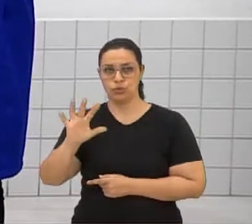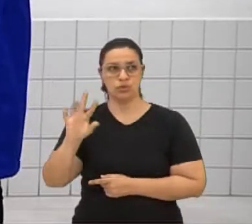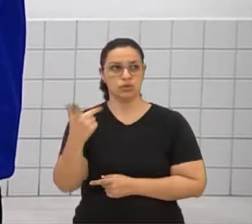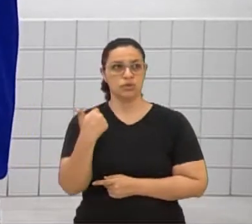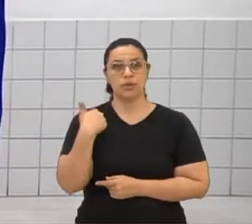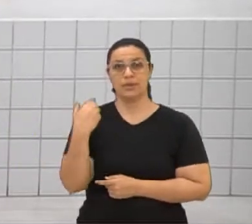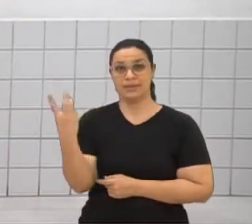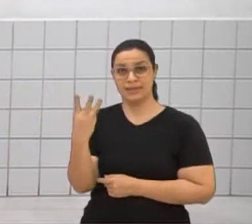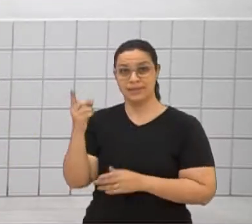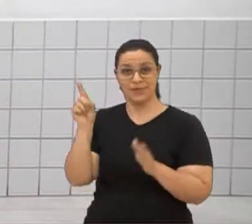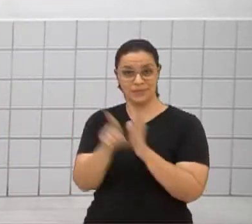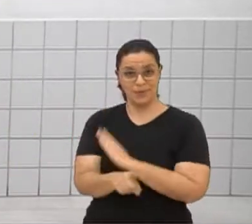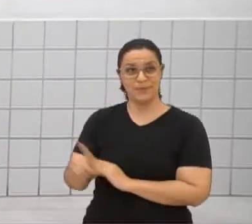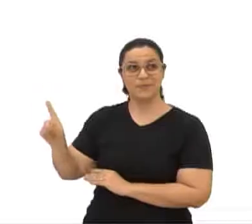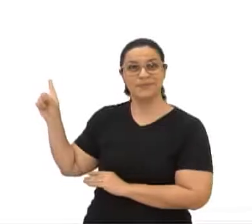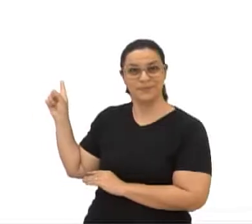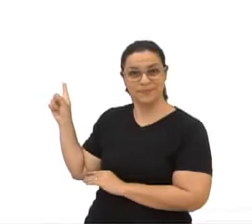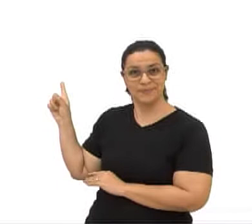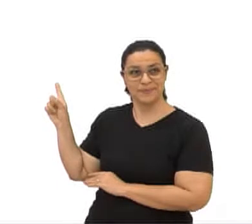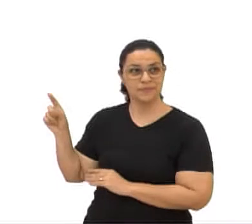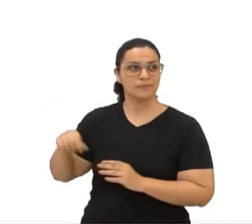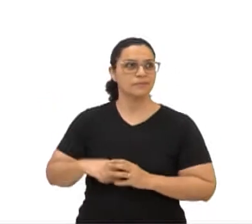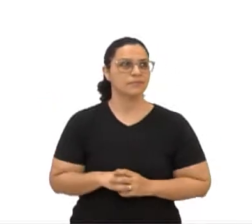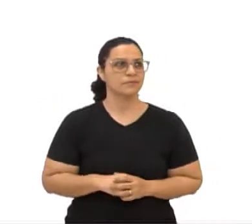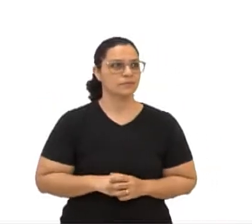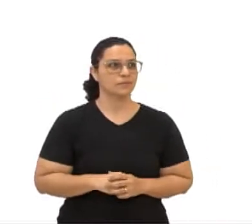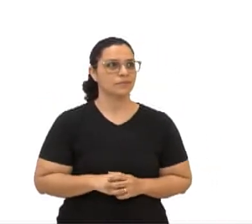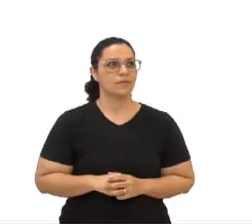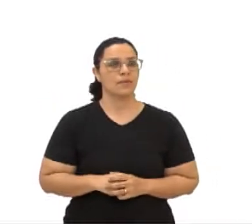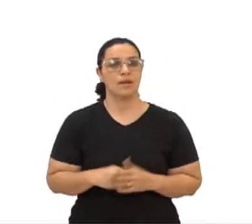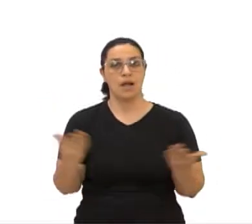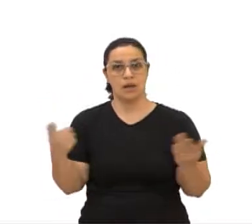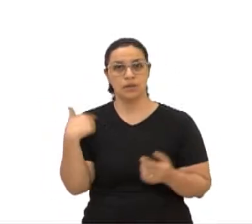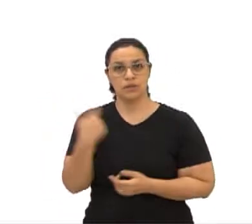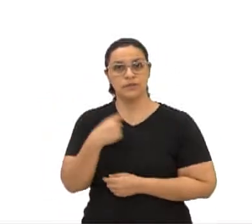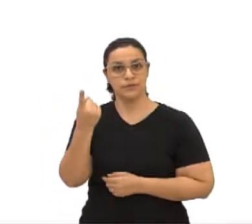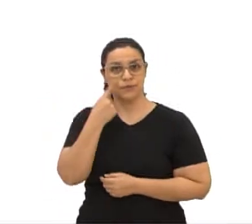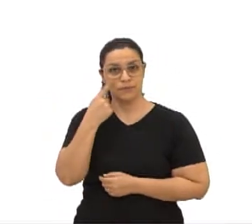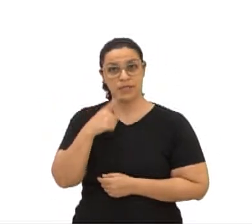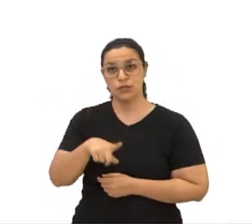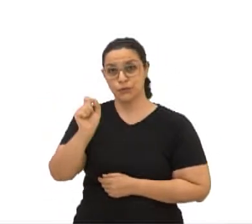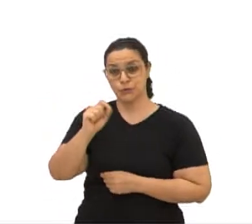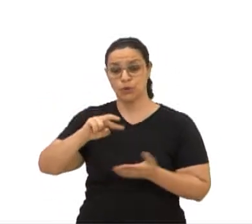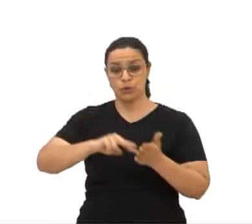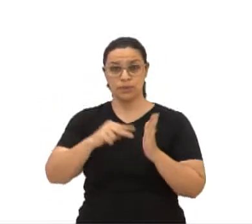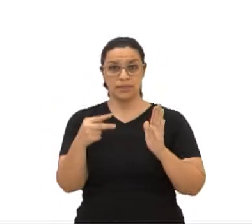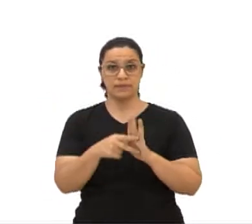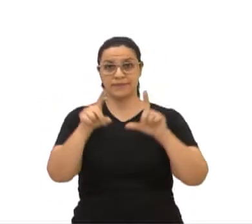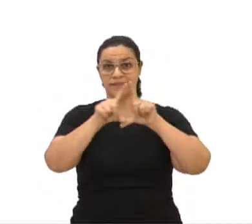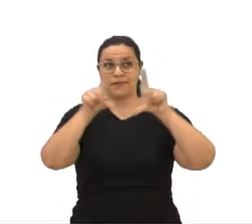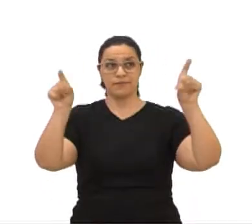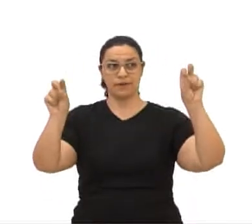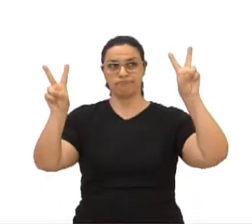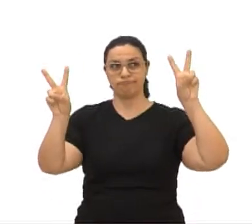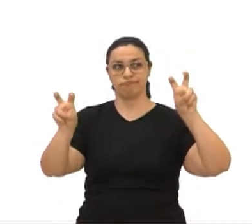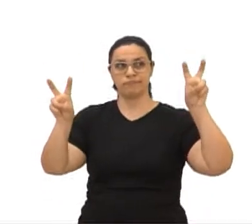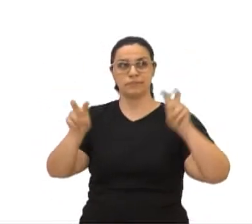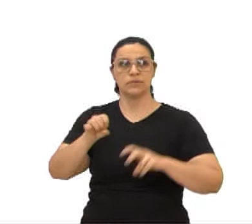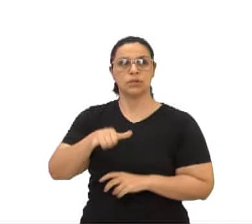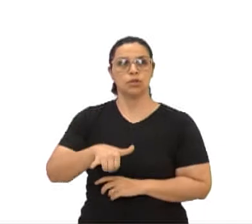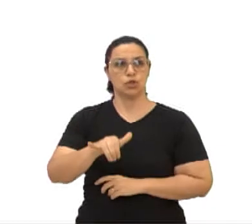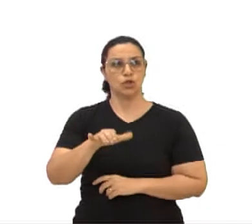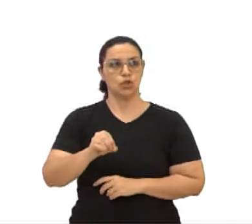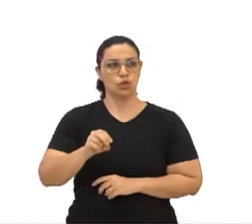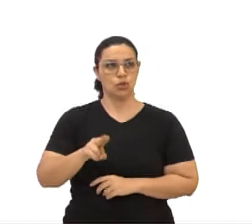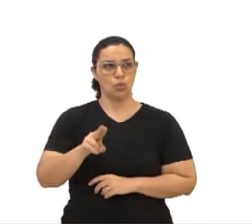nós temos outros três então assinar o significado da frase do slogan you